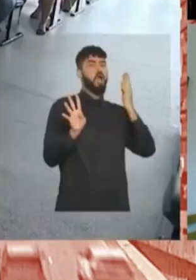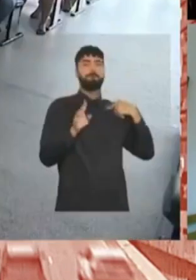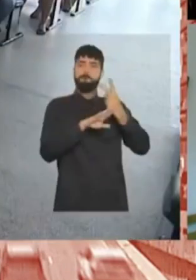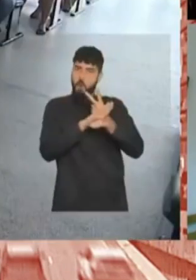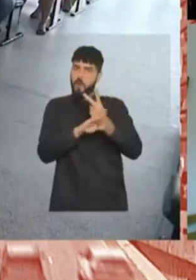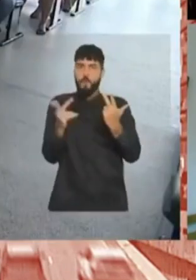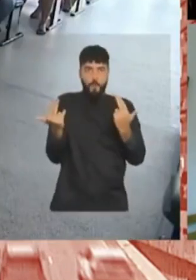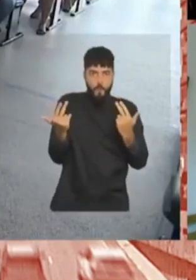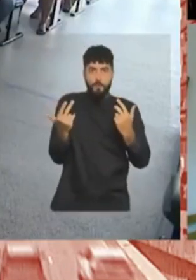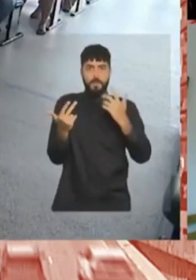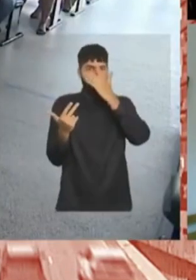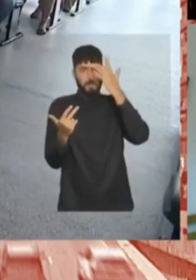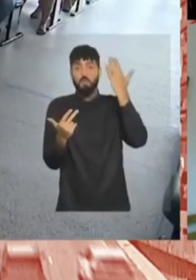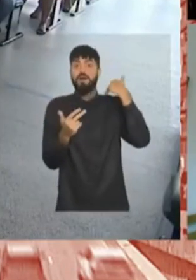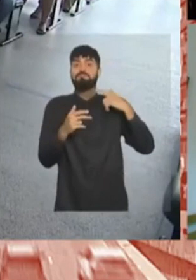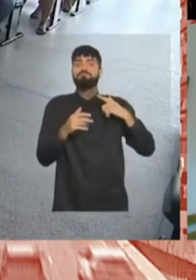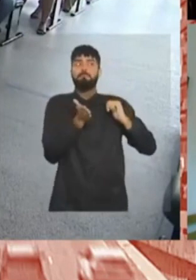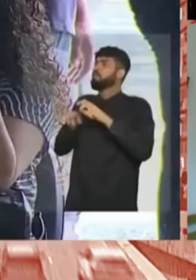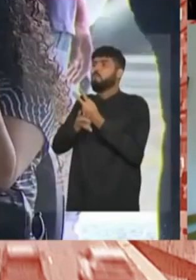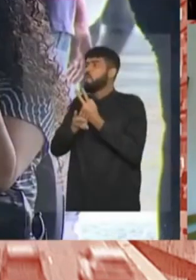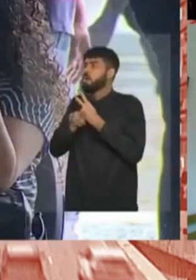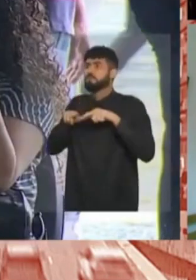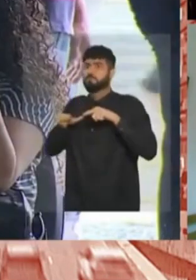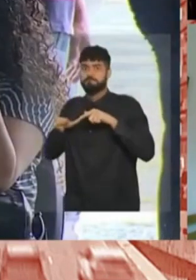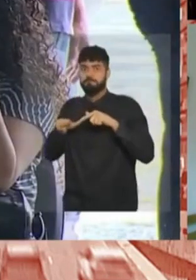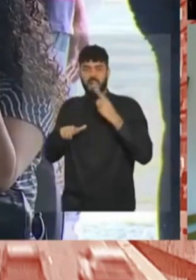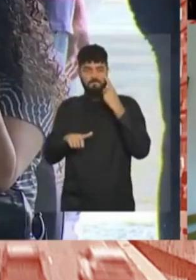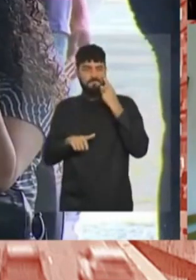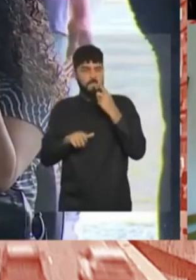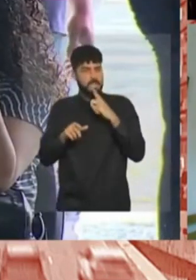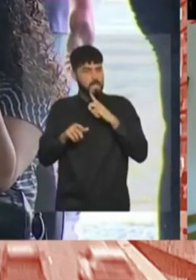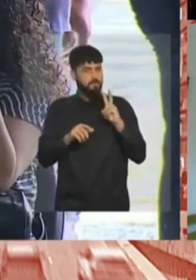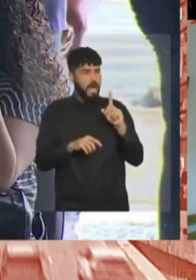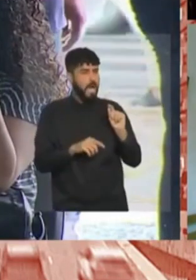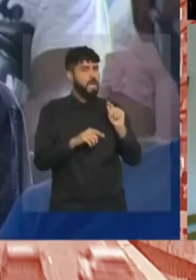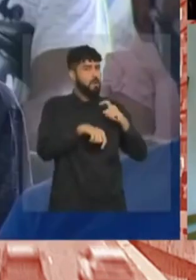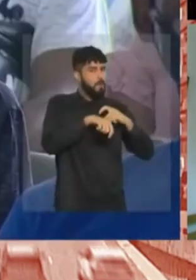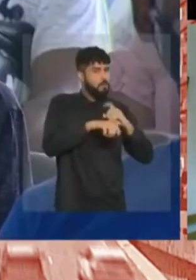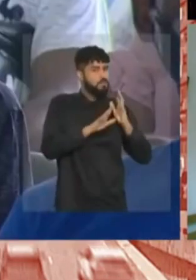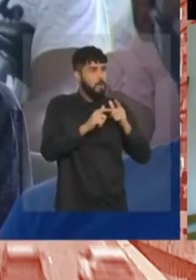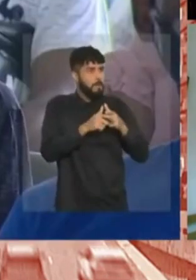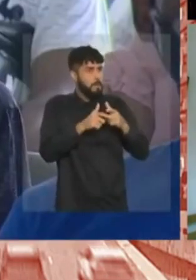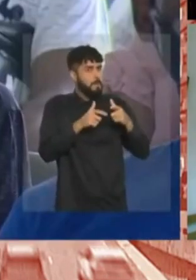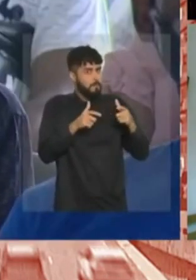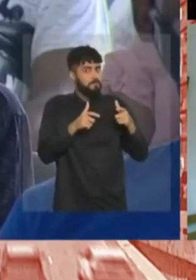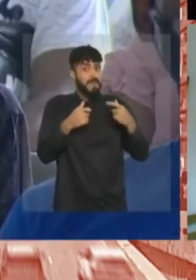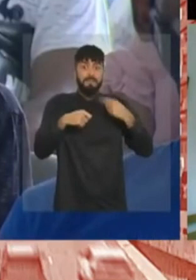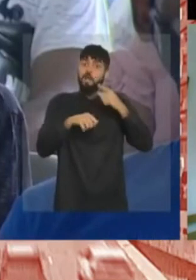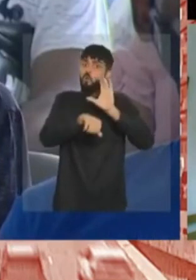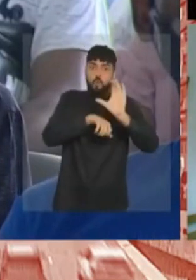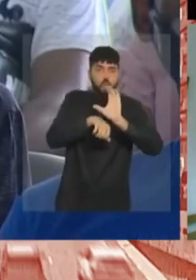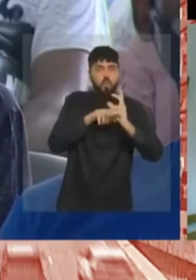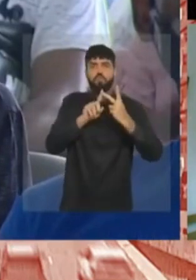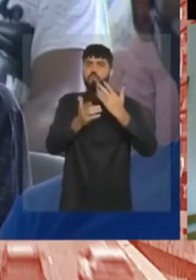reverter alguns seus aspectos mas até alterar digamos assim fumo que ela tinha ido Porque a